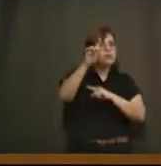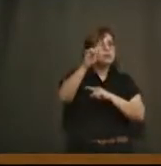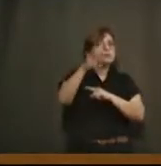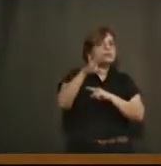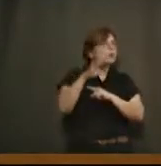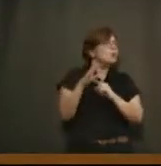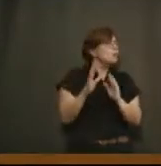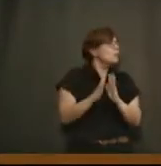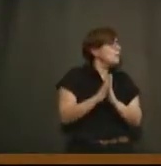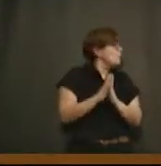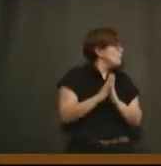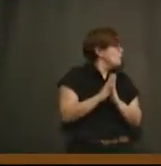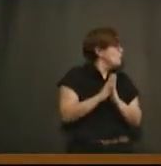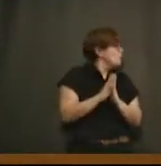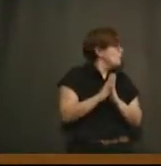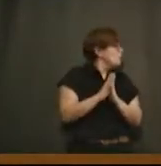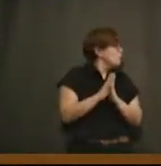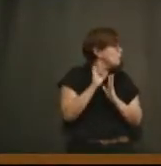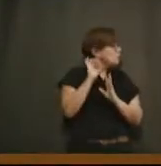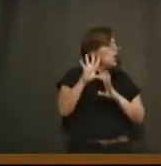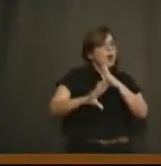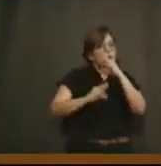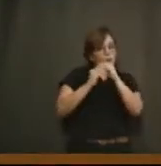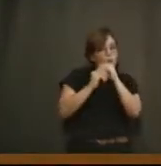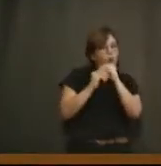alguém aqui?